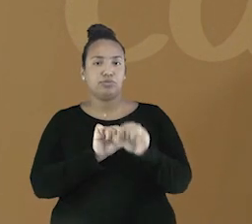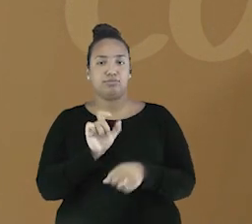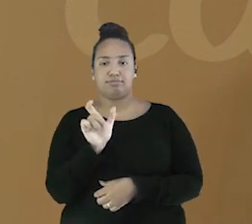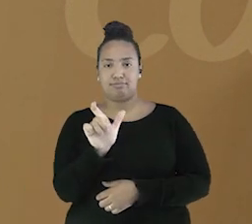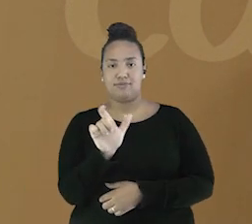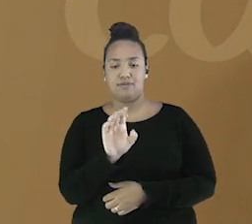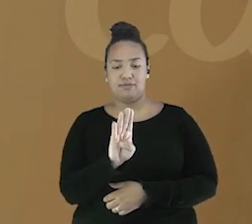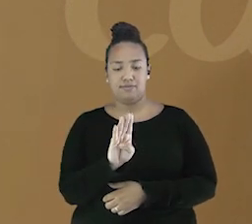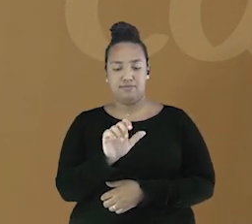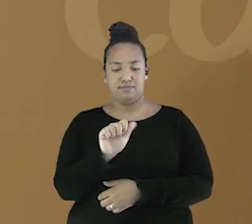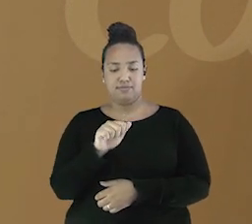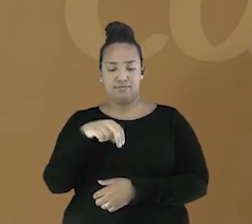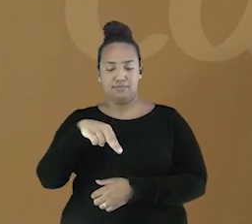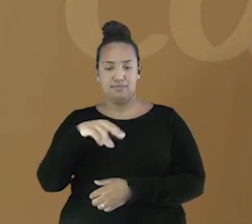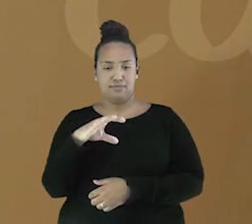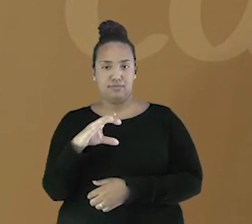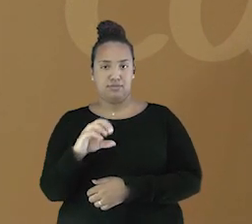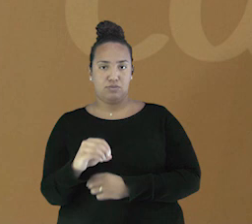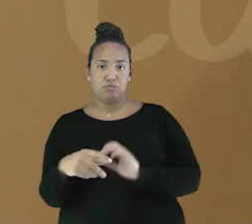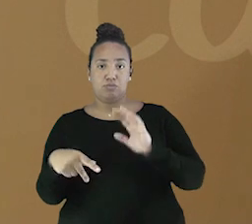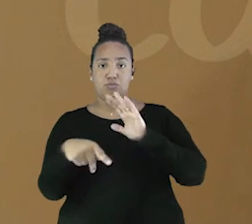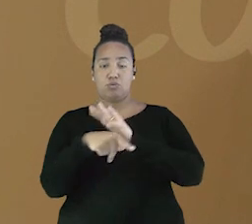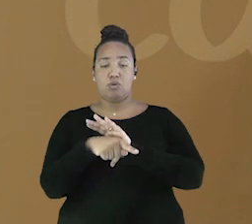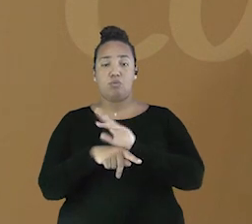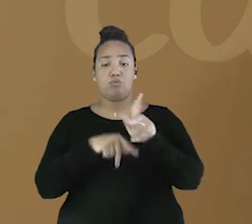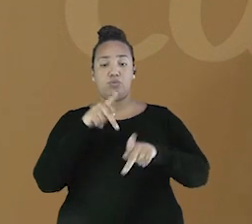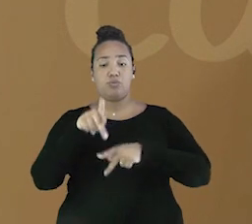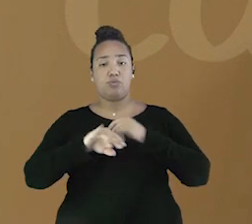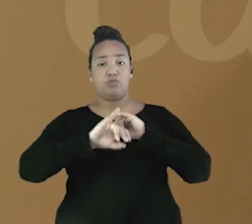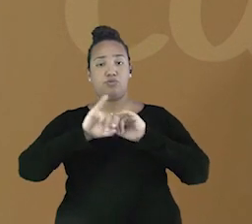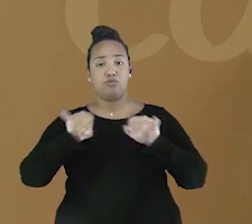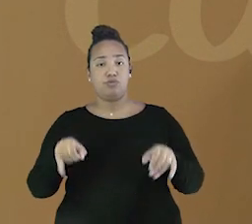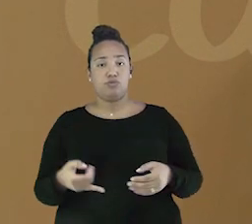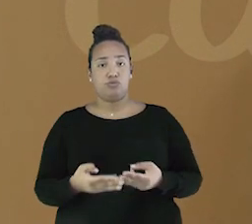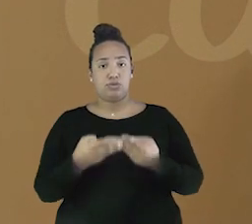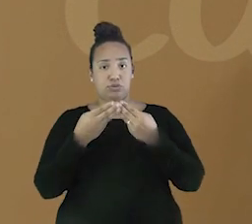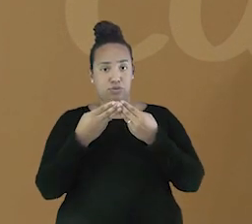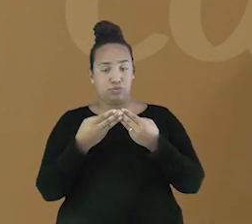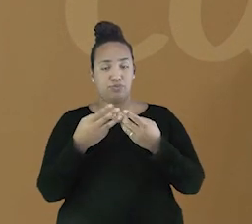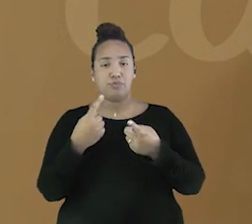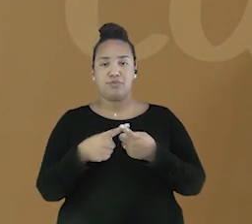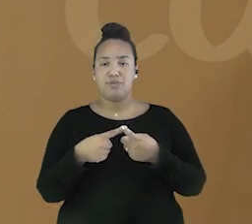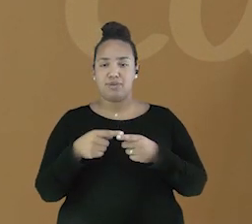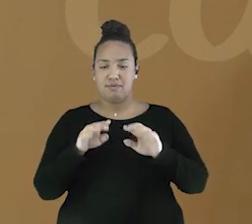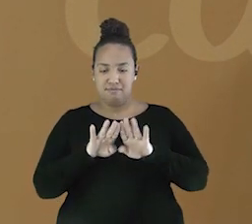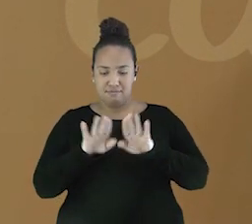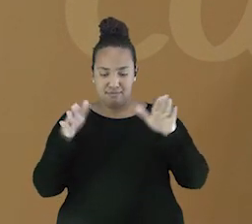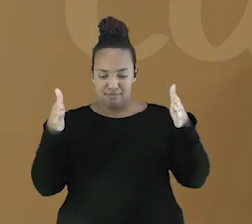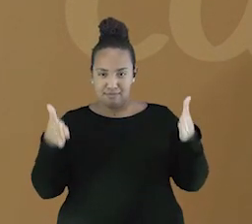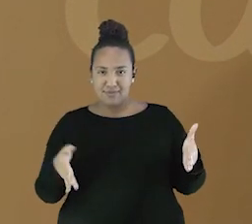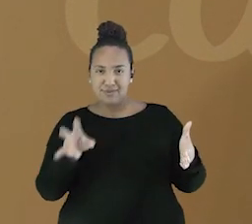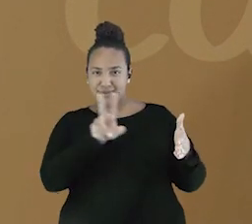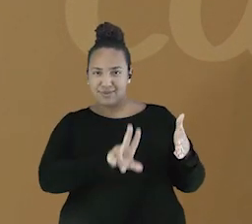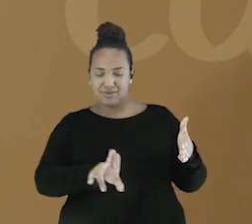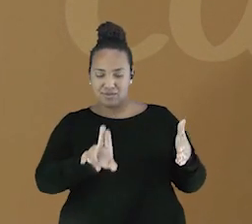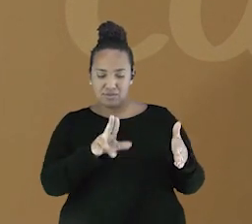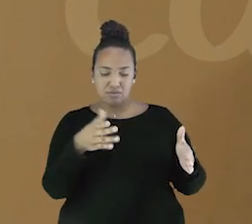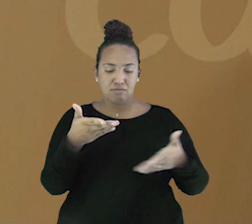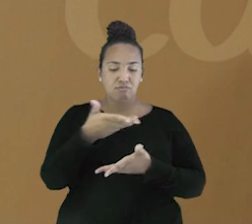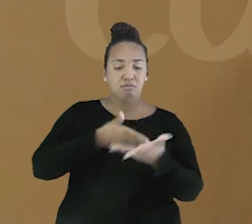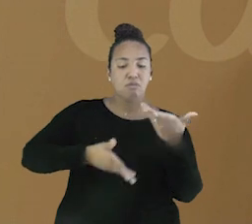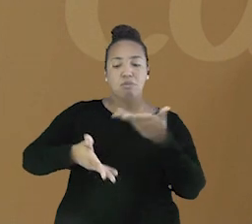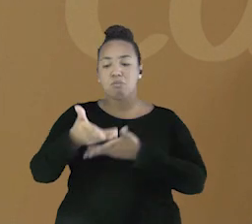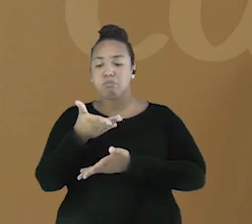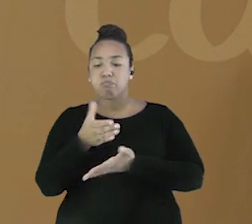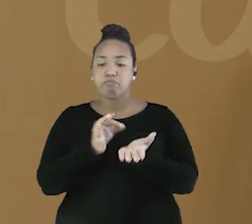curiosidade é que o nome banco foi criado pelos banqueiros judeus de Florença, por conta da mesa em que eles utilizavam para fazer essas